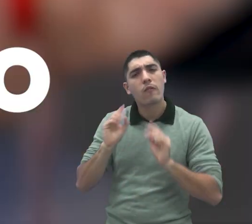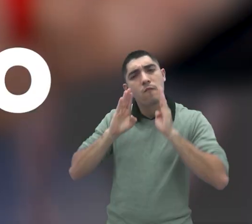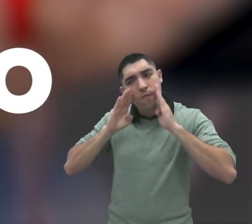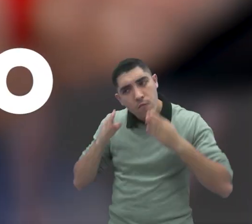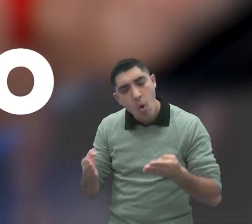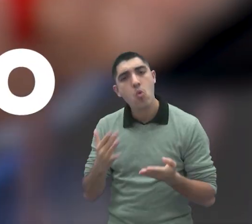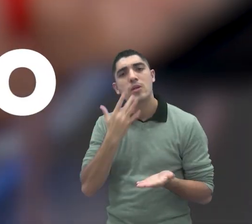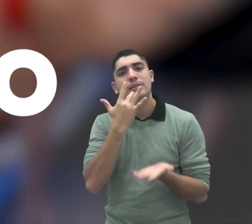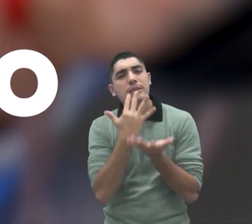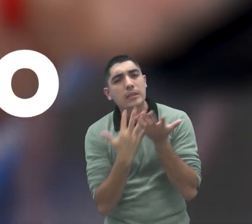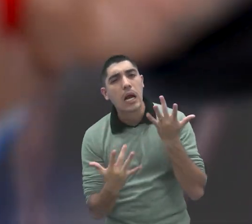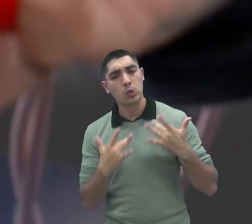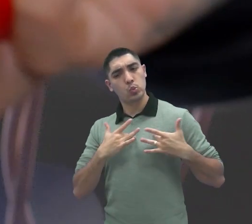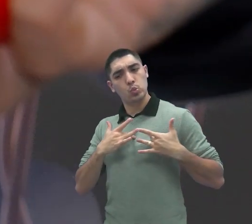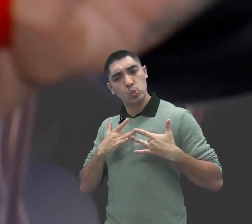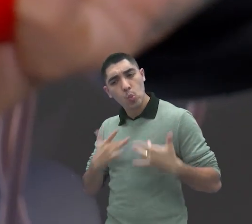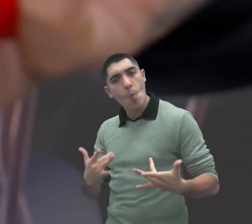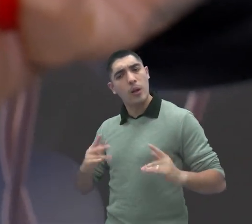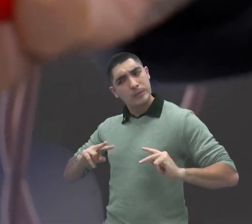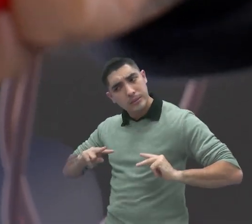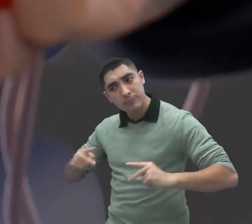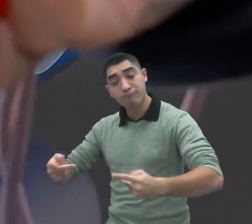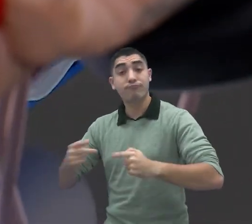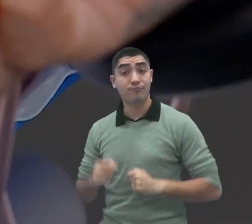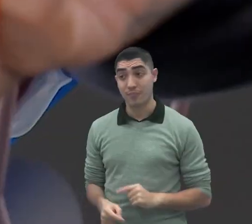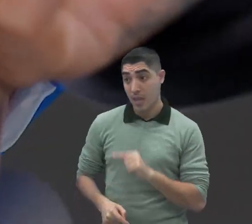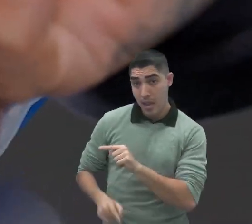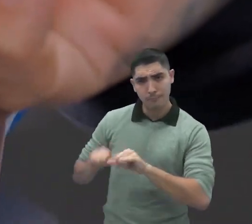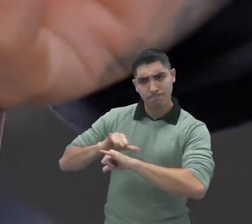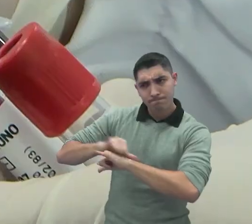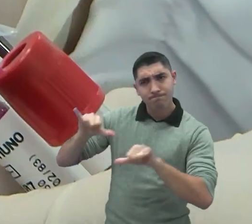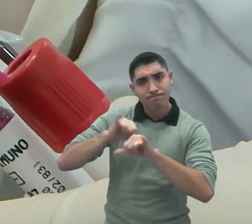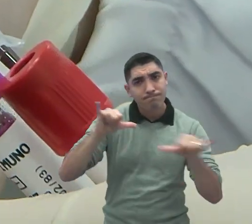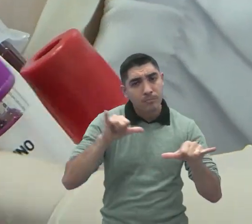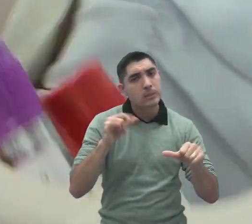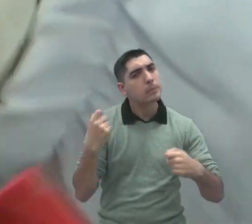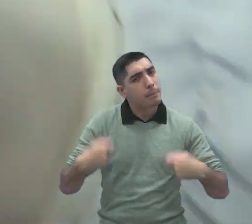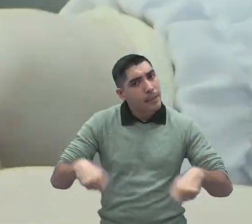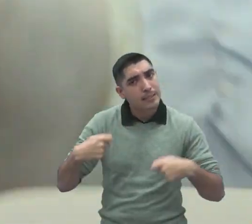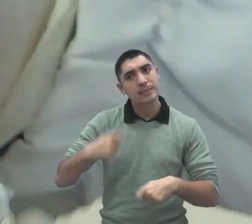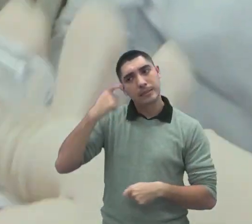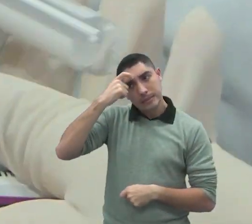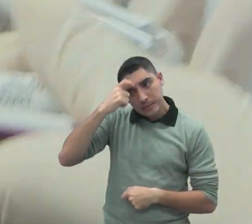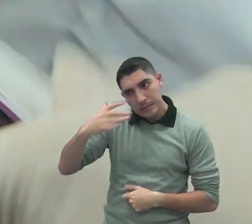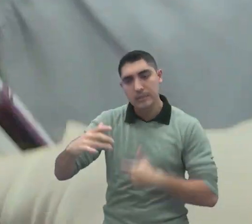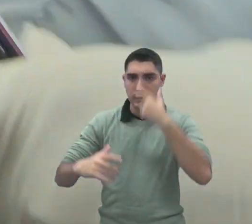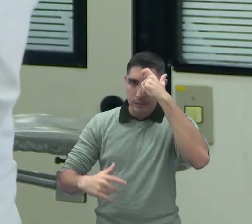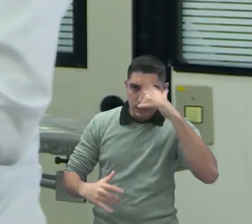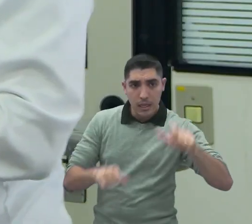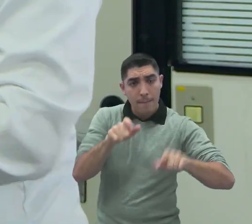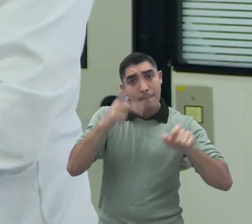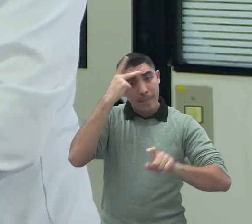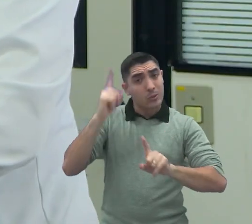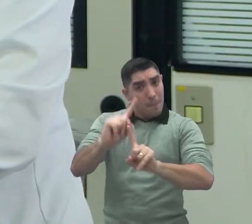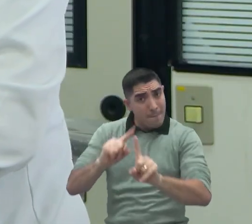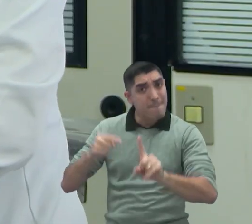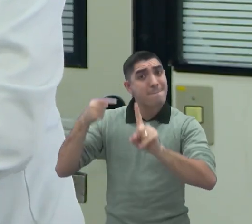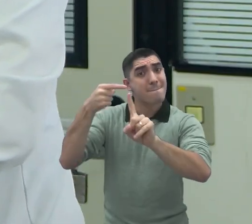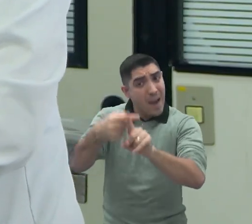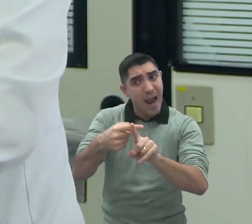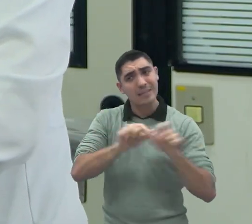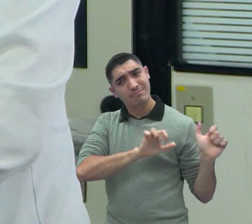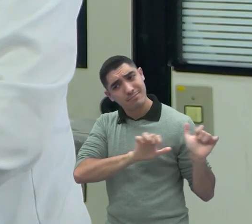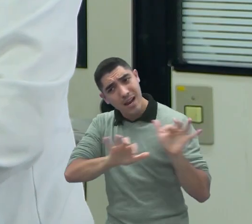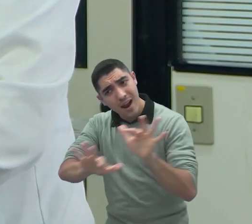Vermelho, dedicada ao incentivo à doação de sangue no Brasil. A campanha surgiu como forma de ampliar o número